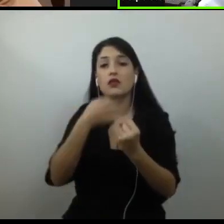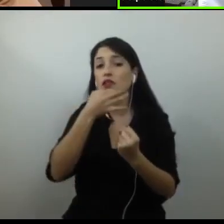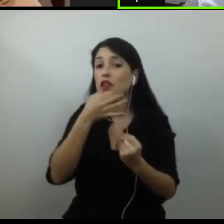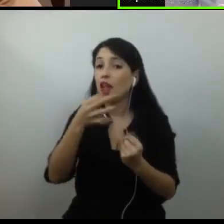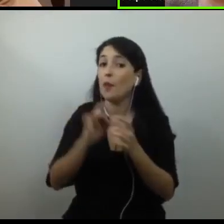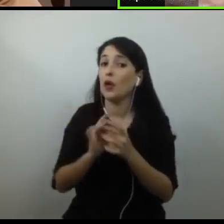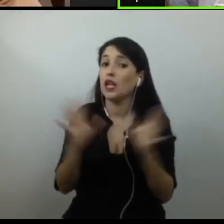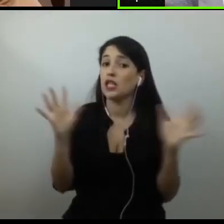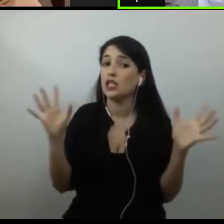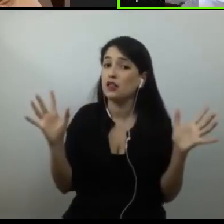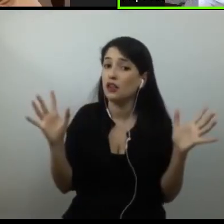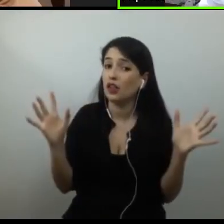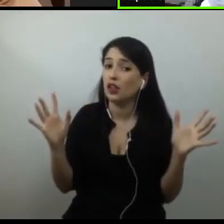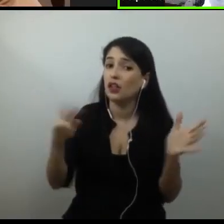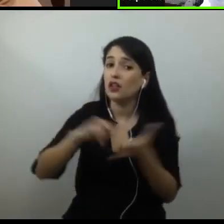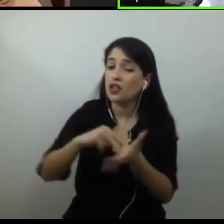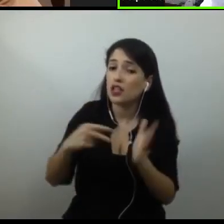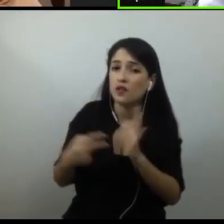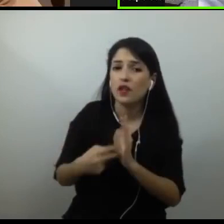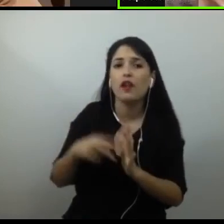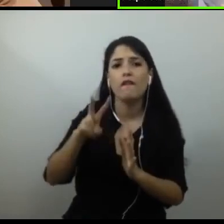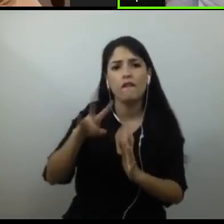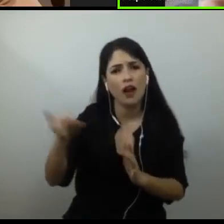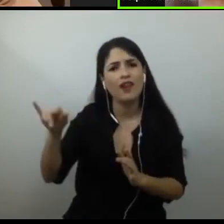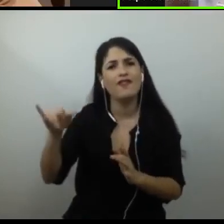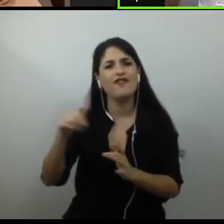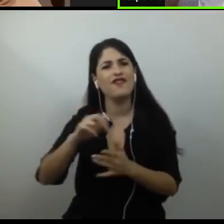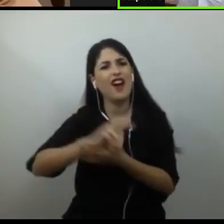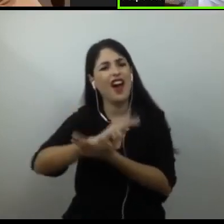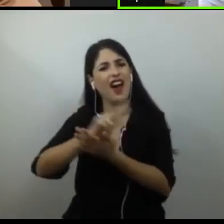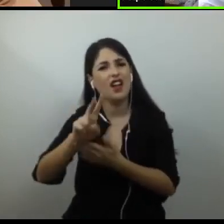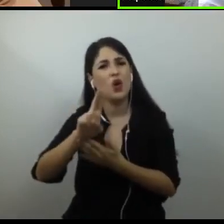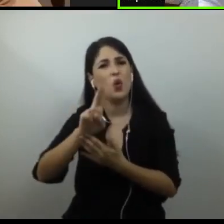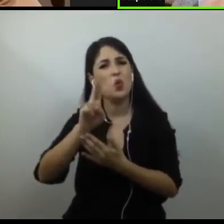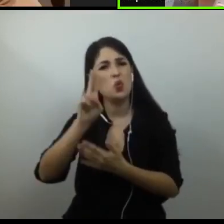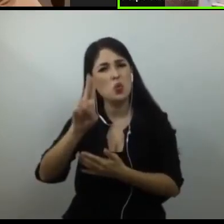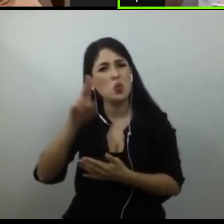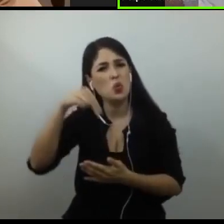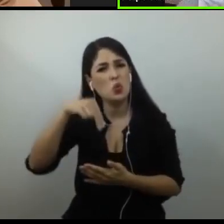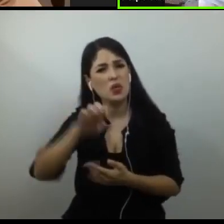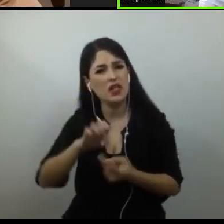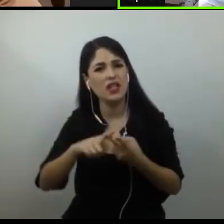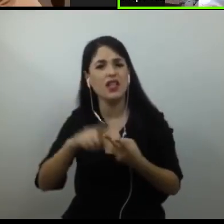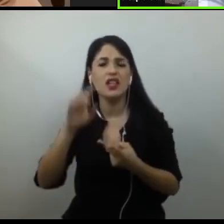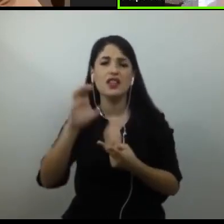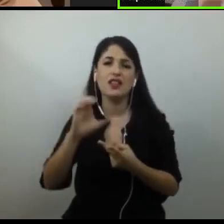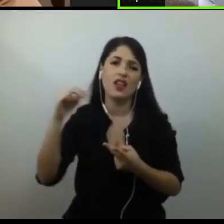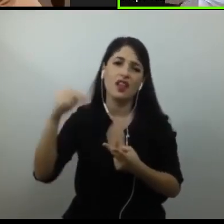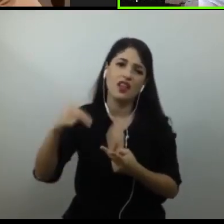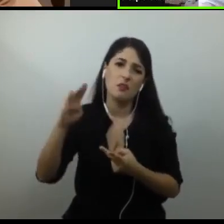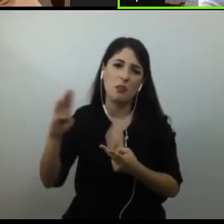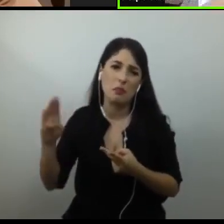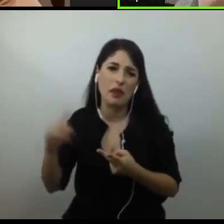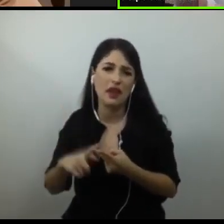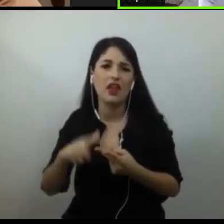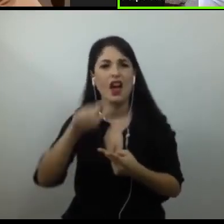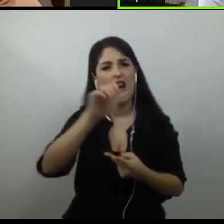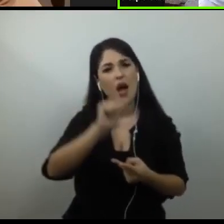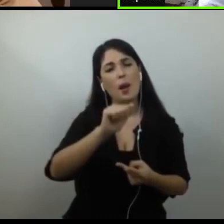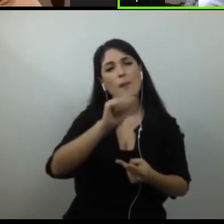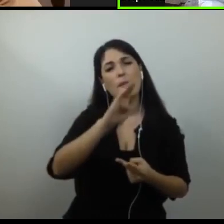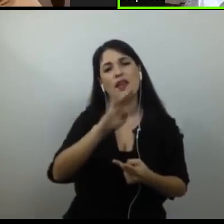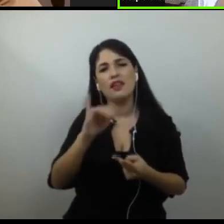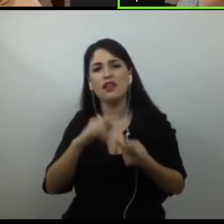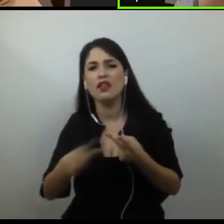democracia. Então, nós vamos ter lá centenas de entidades, a UNE, a CNBB, a ABI, a SBPC, a